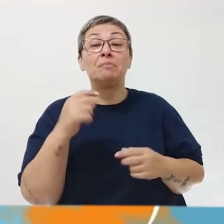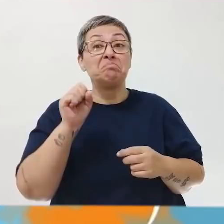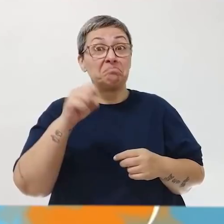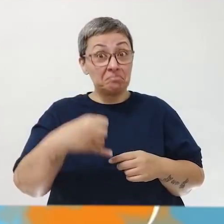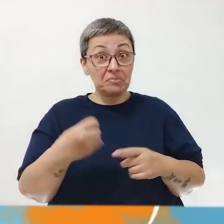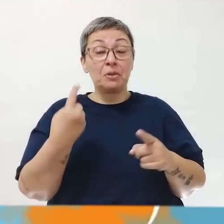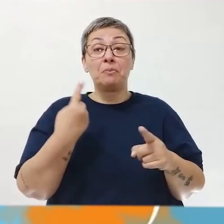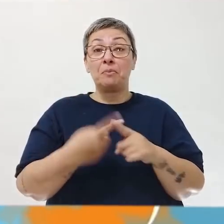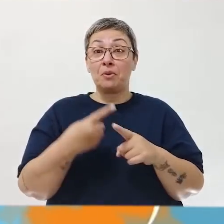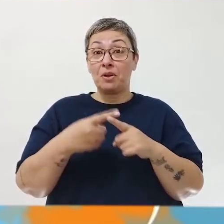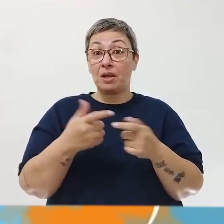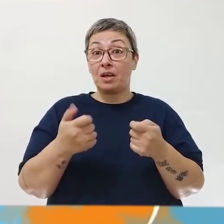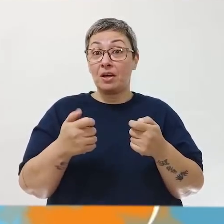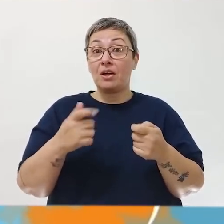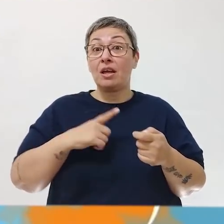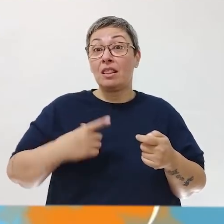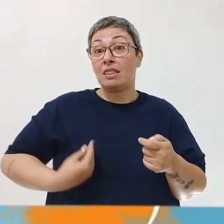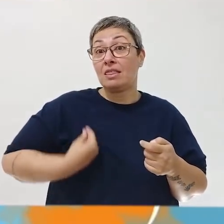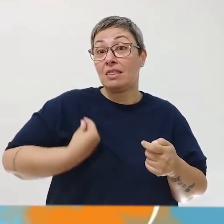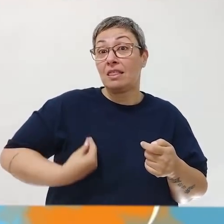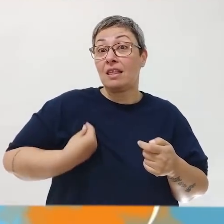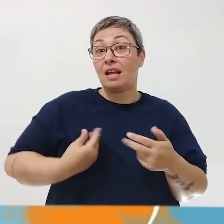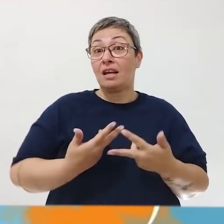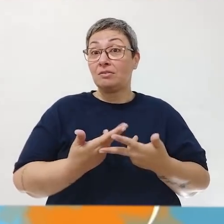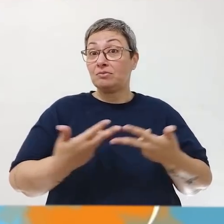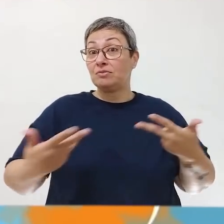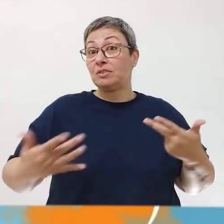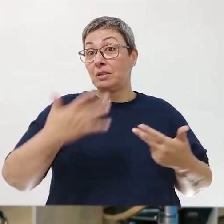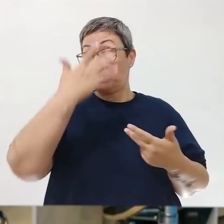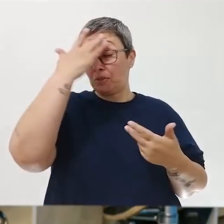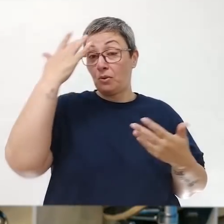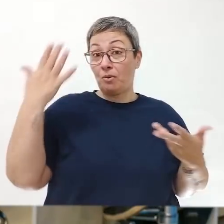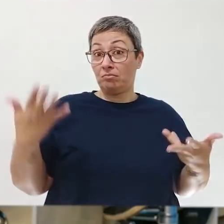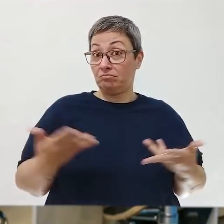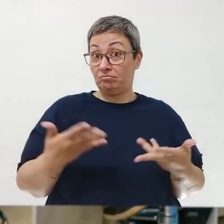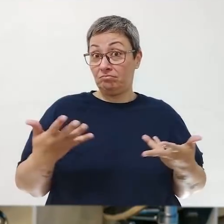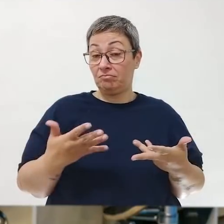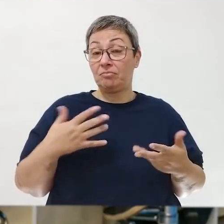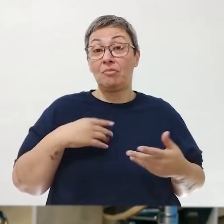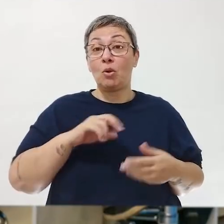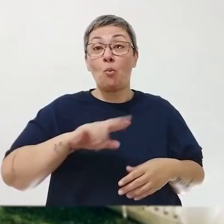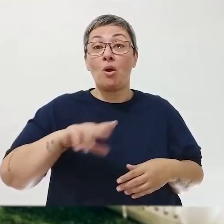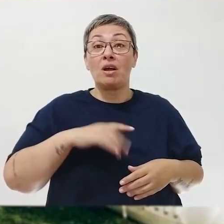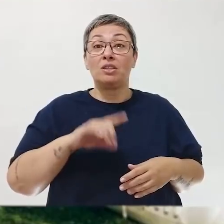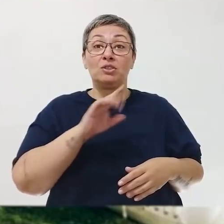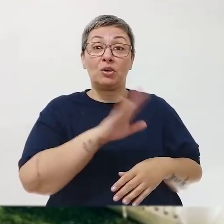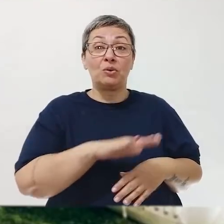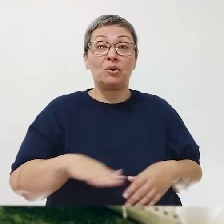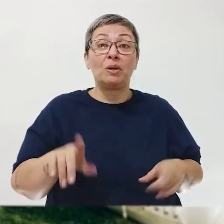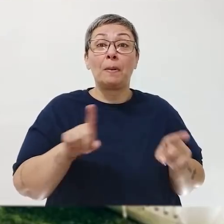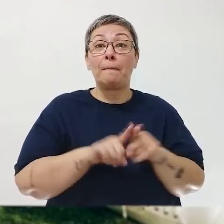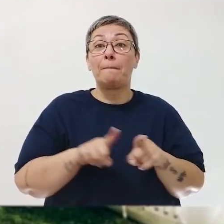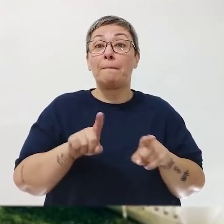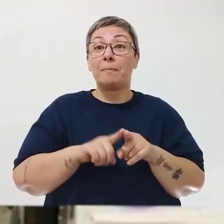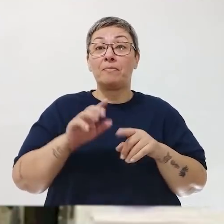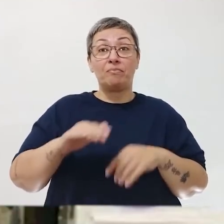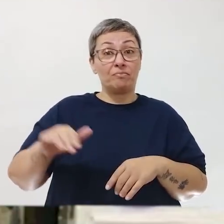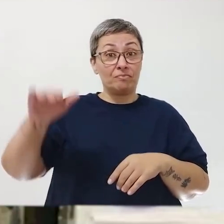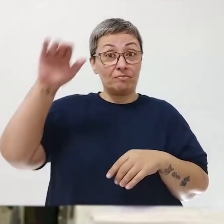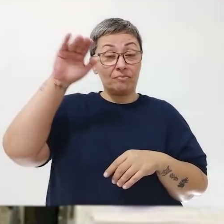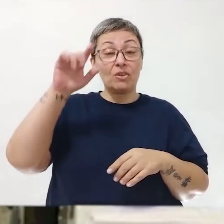pois esses jogos estão presentes na vida de muitas pessoas hoje em dia. Não apenas das crianças, mas também